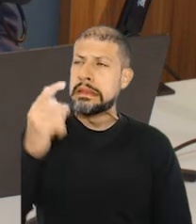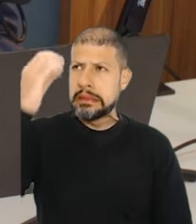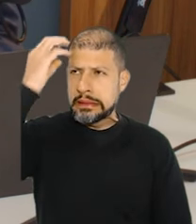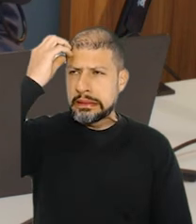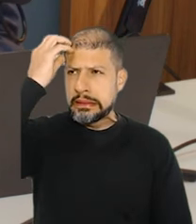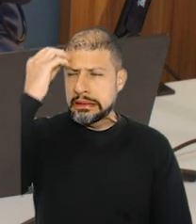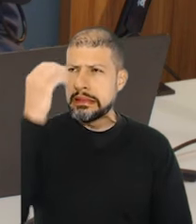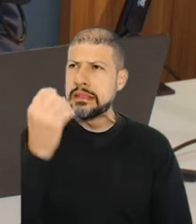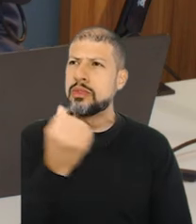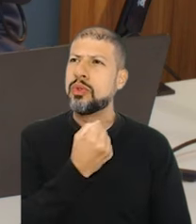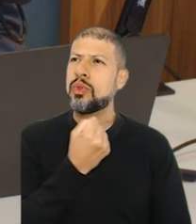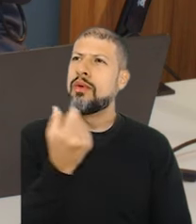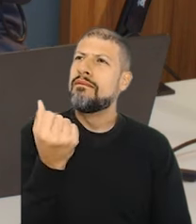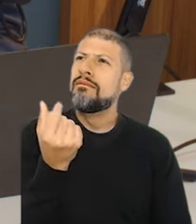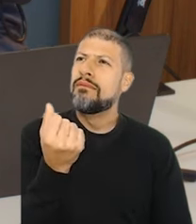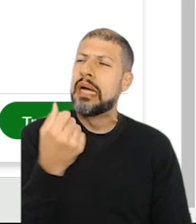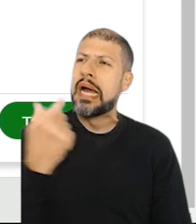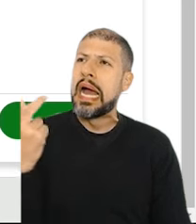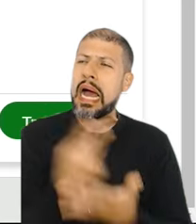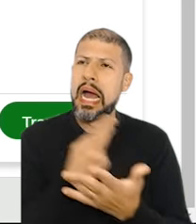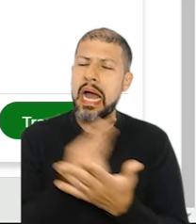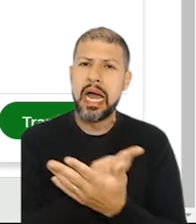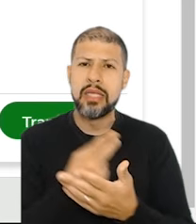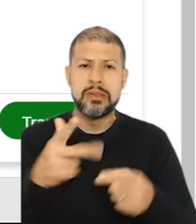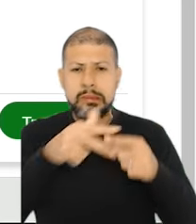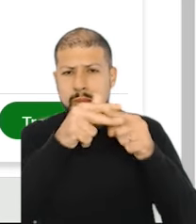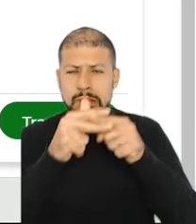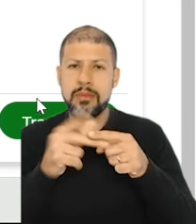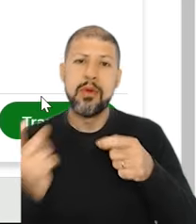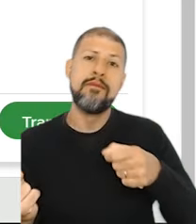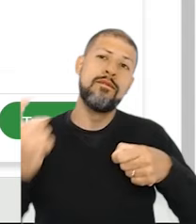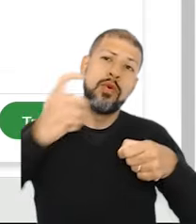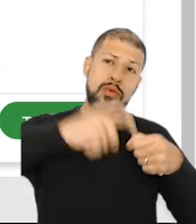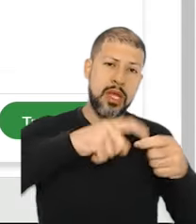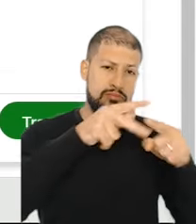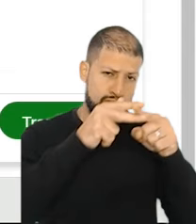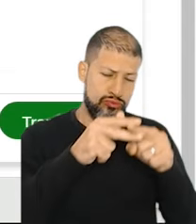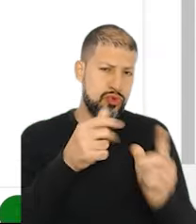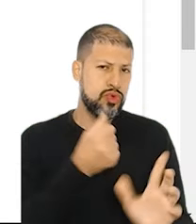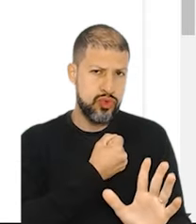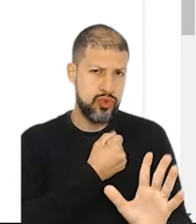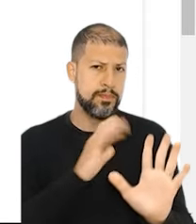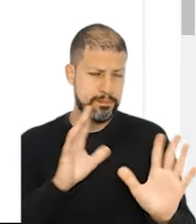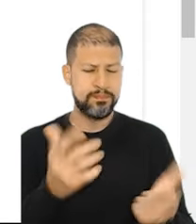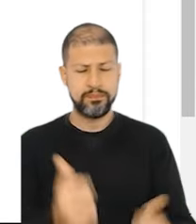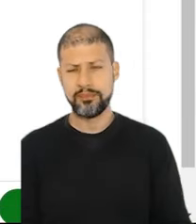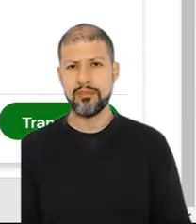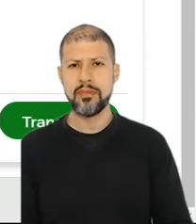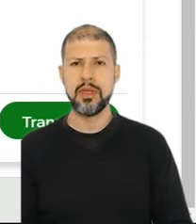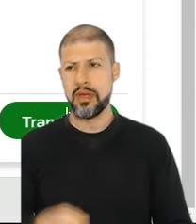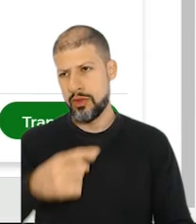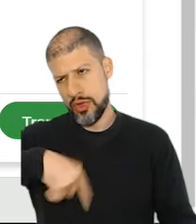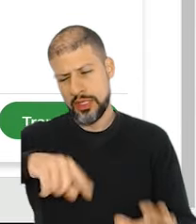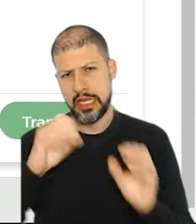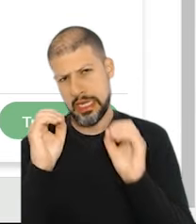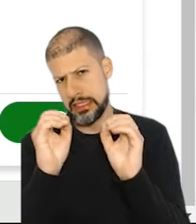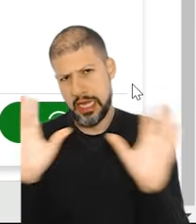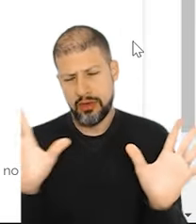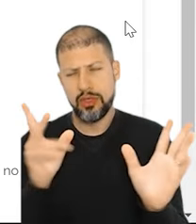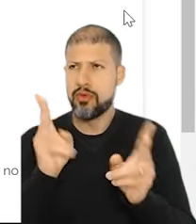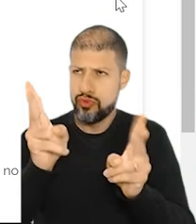incorreto quero corrigir posso voltar a corrigir o valor tudo bem no nosso caso é Zerado Então vamos manter